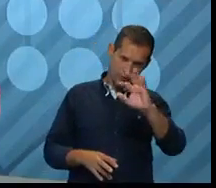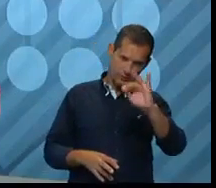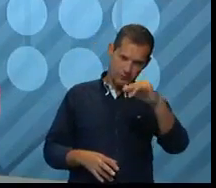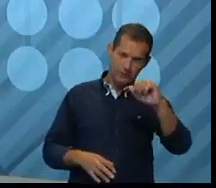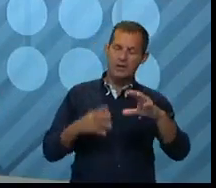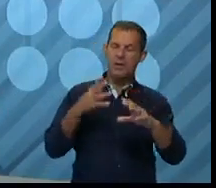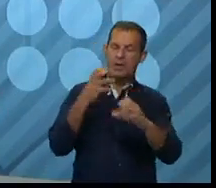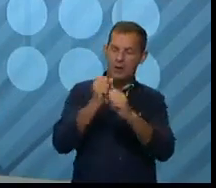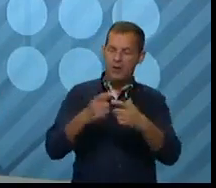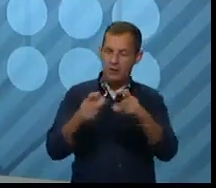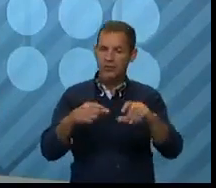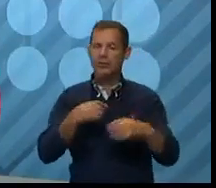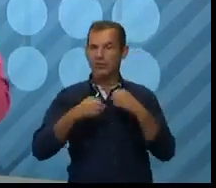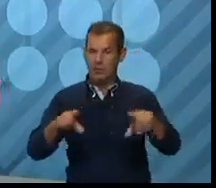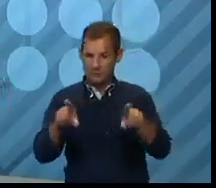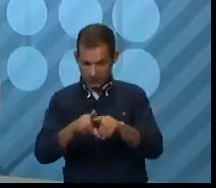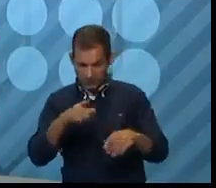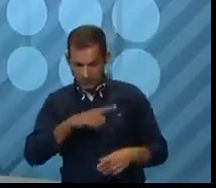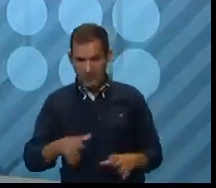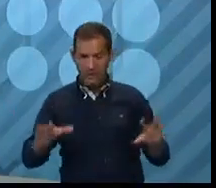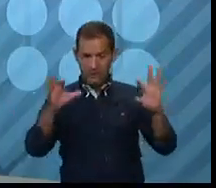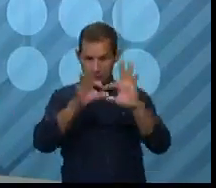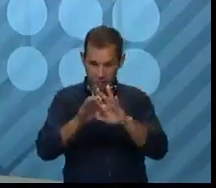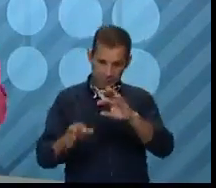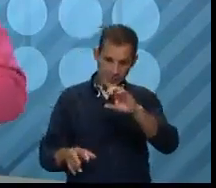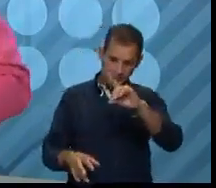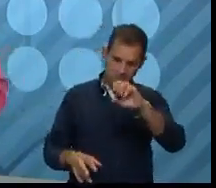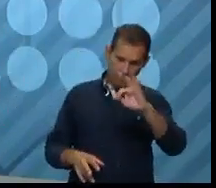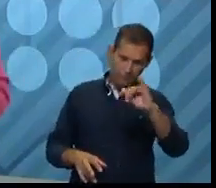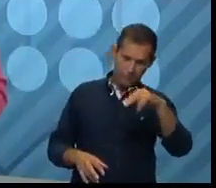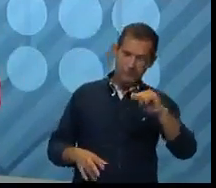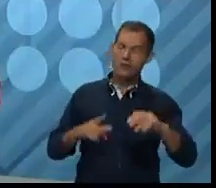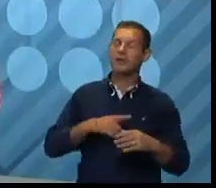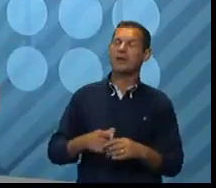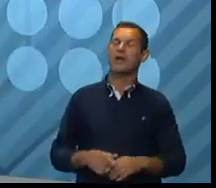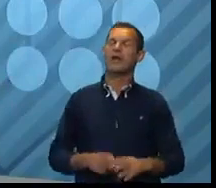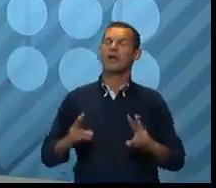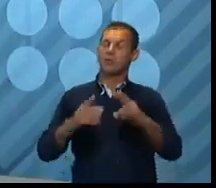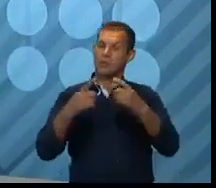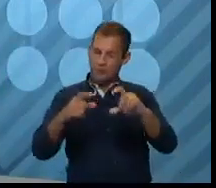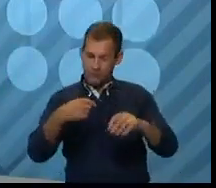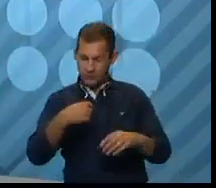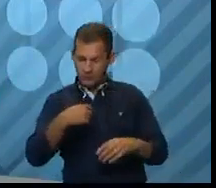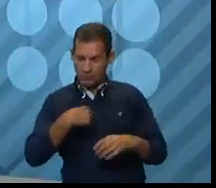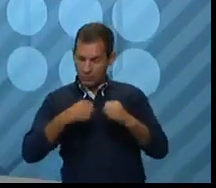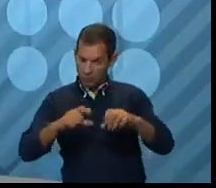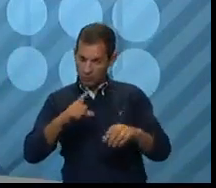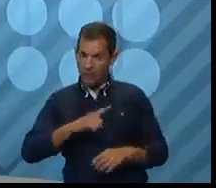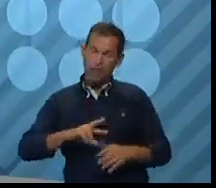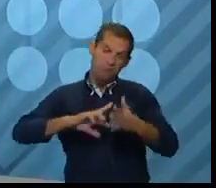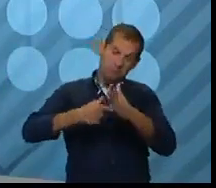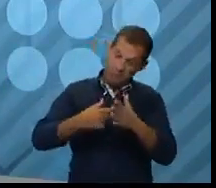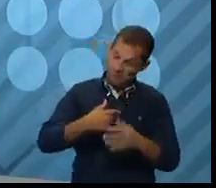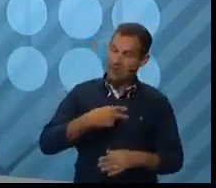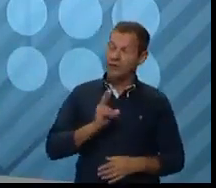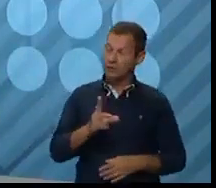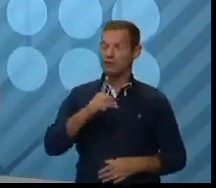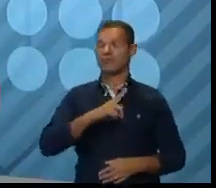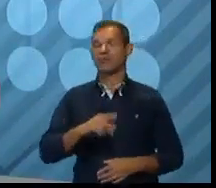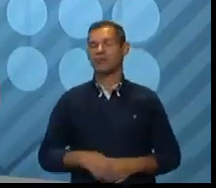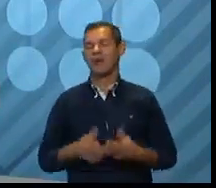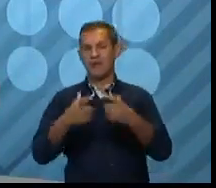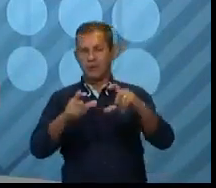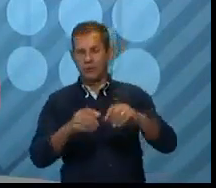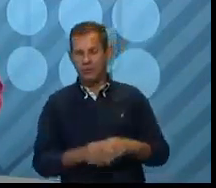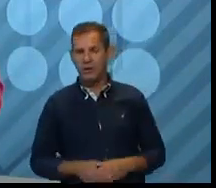cálculo de área. Então, eu posso ter uma integral definida que me dá uma área. Então, eu posso ter, não quer dizer que eu sempre vou ter